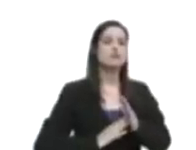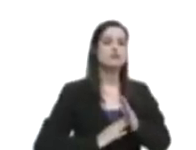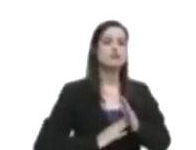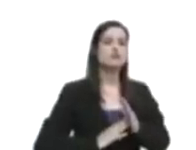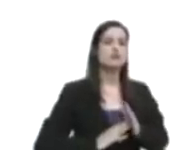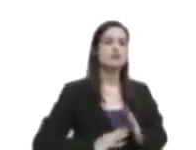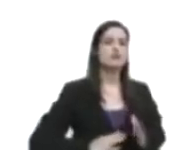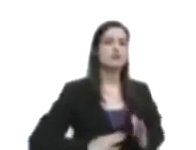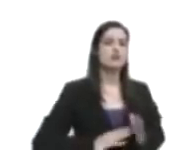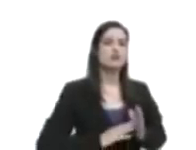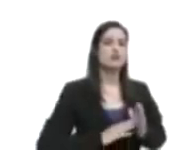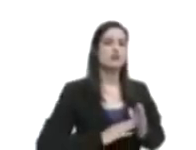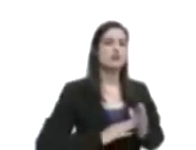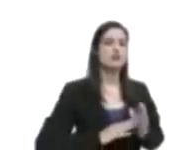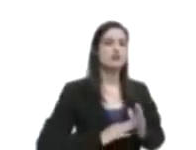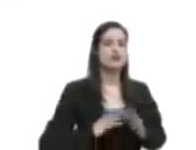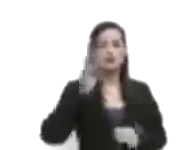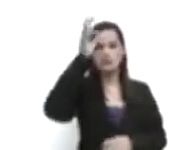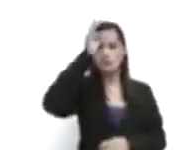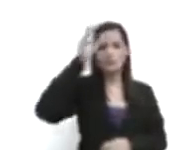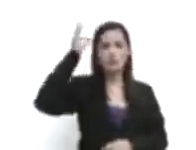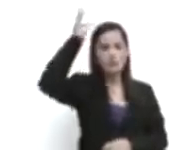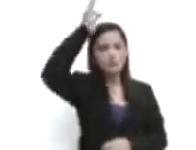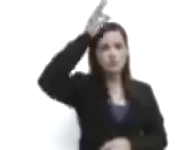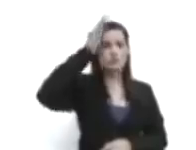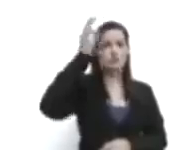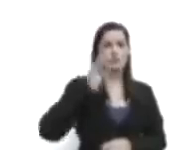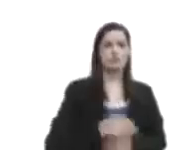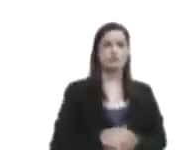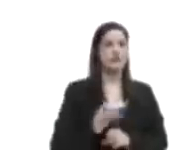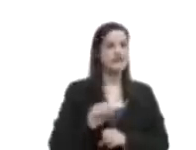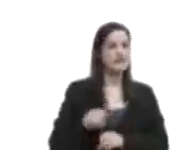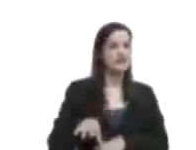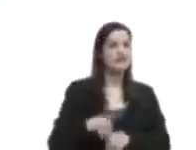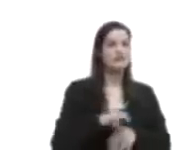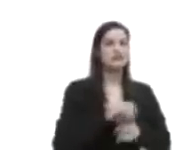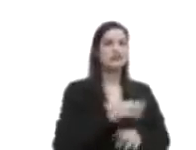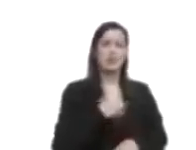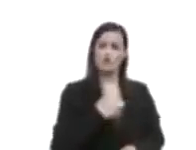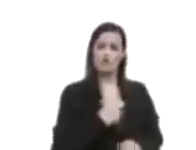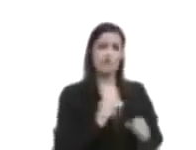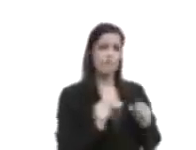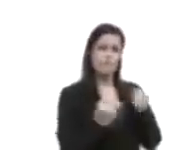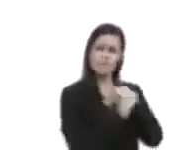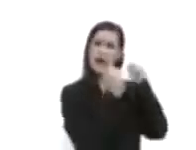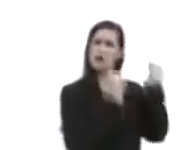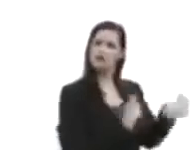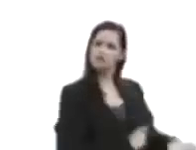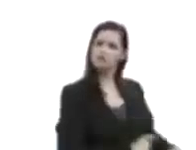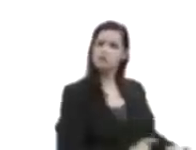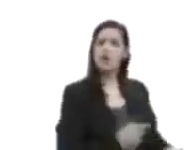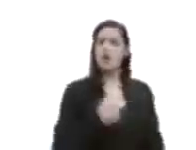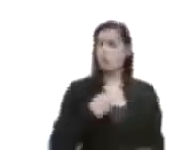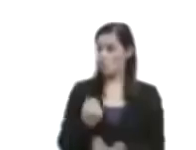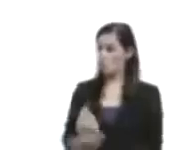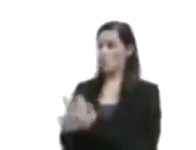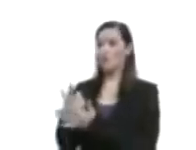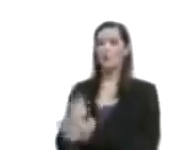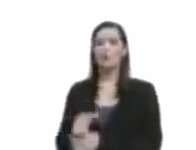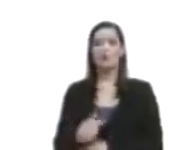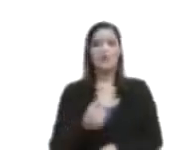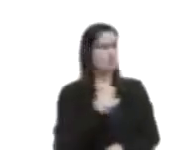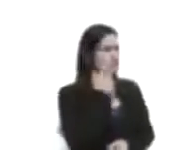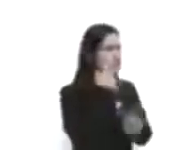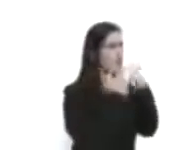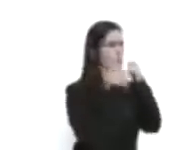um limite imposto pelo Espírito. Eu fico bravo, eu compro, eu gasto, eu choro, eu me entristeço, todos nós fazemos